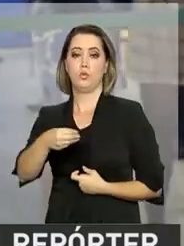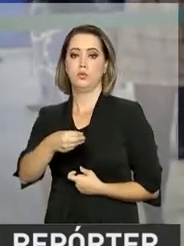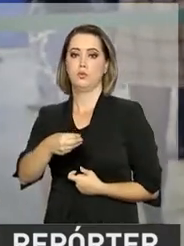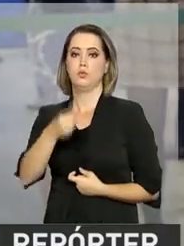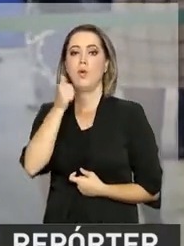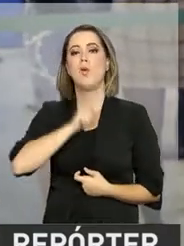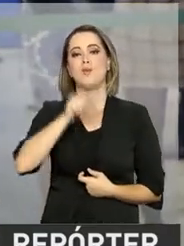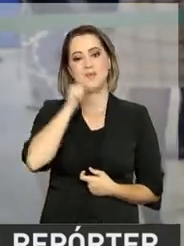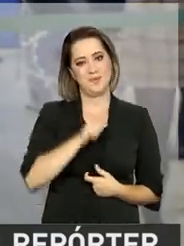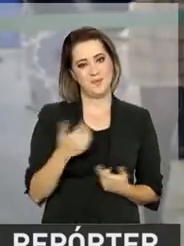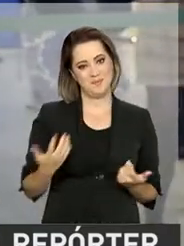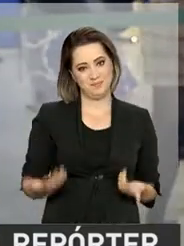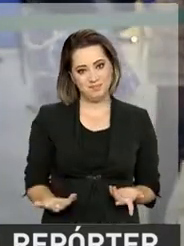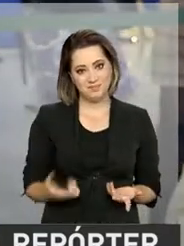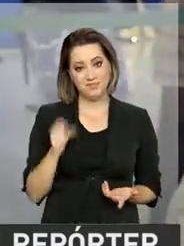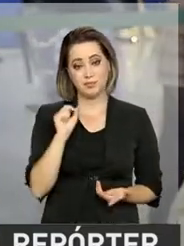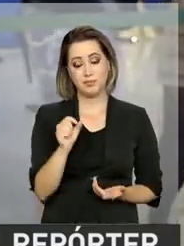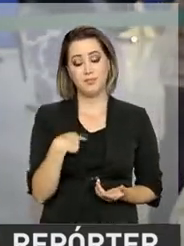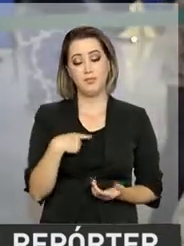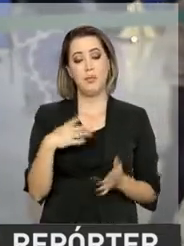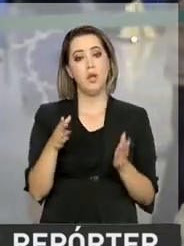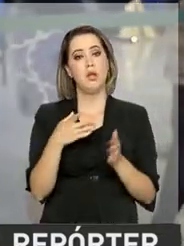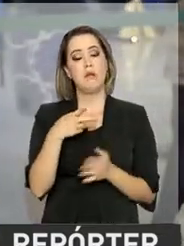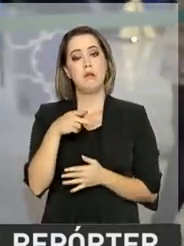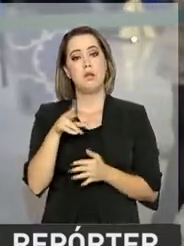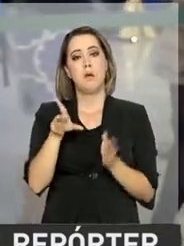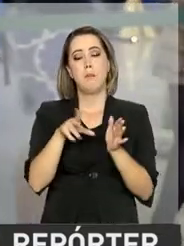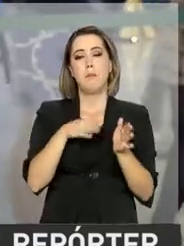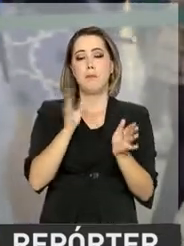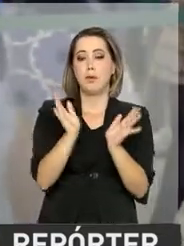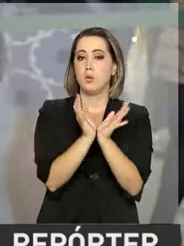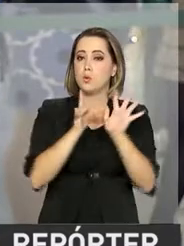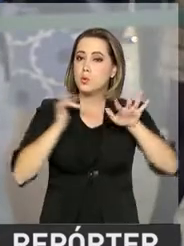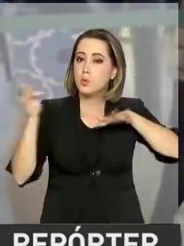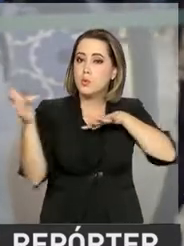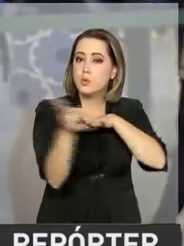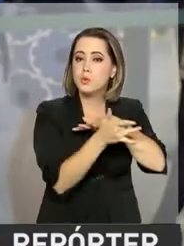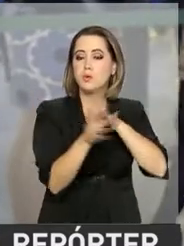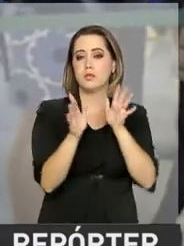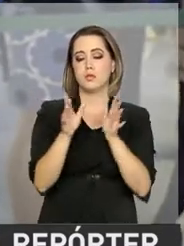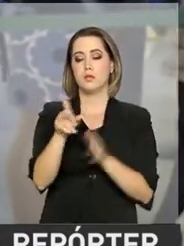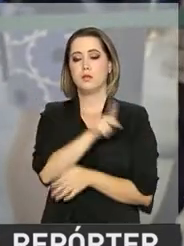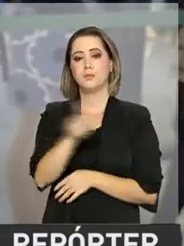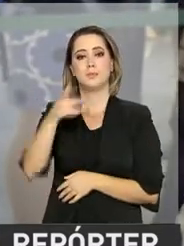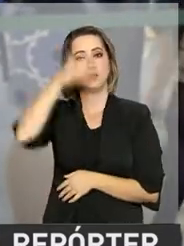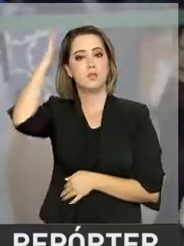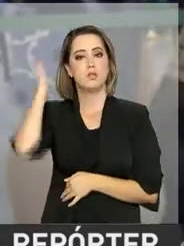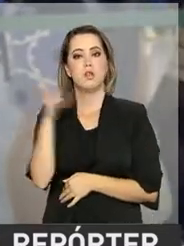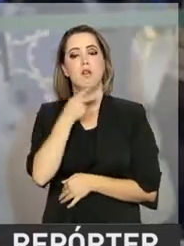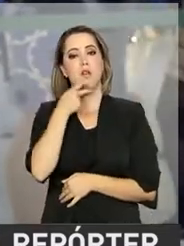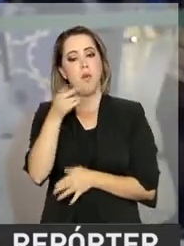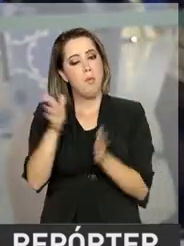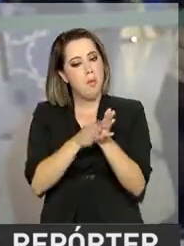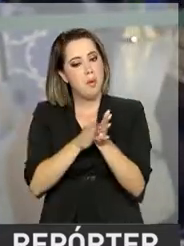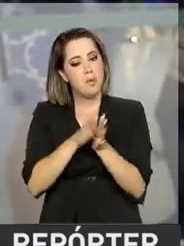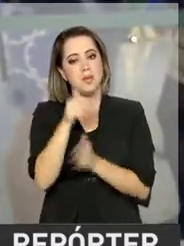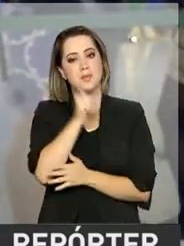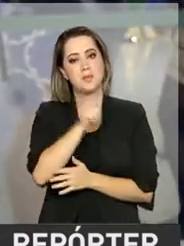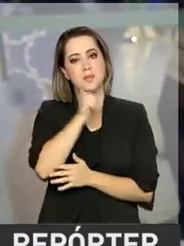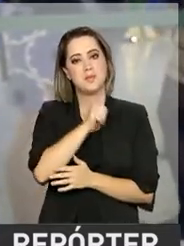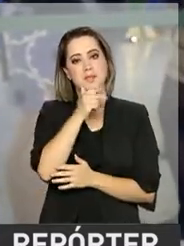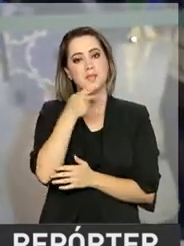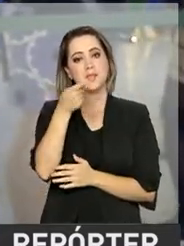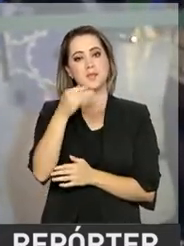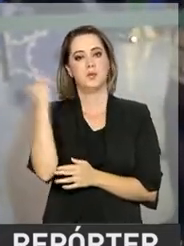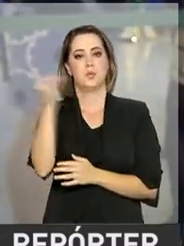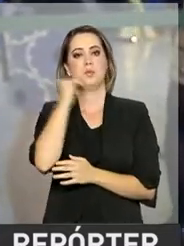redes sociais, o presidente Michel Temer parabenizou as mulheres e também defendeu a ampliação da participação feminina na